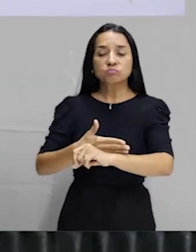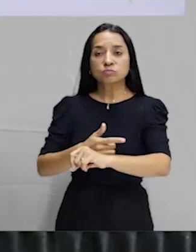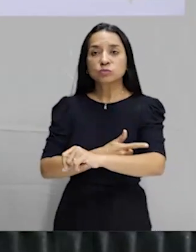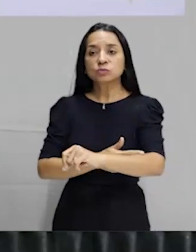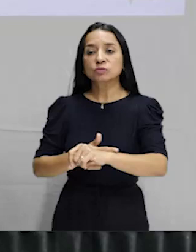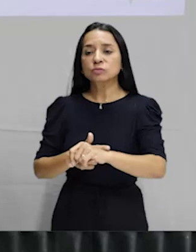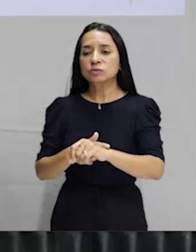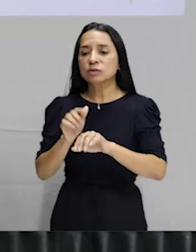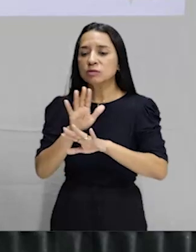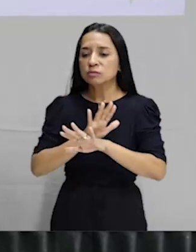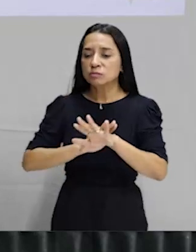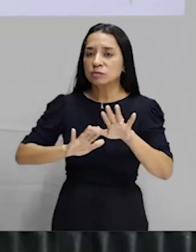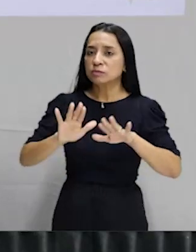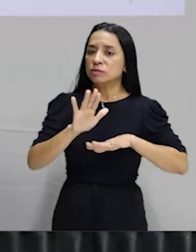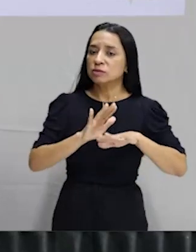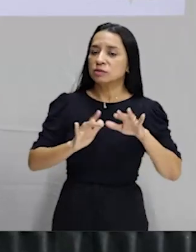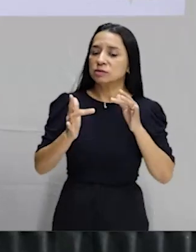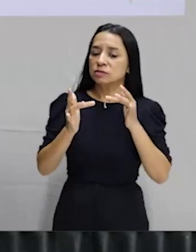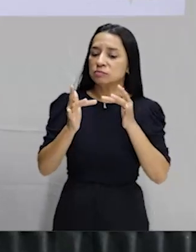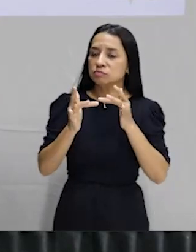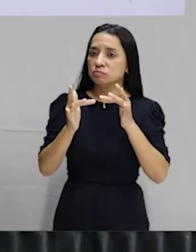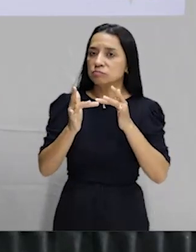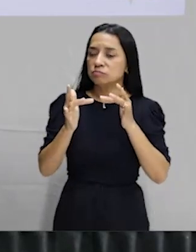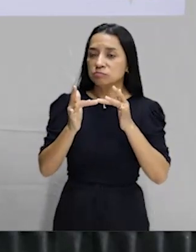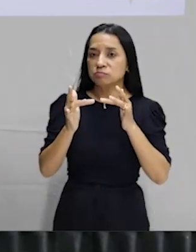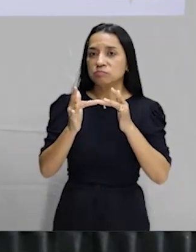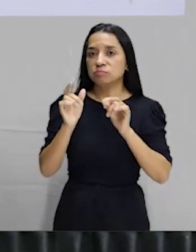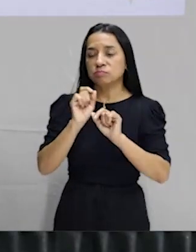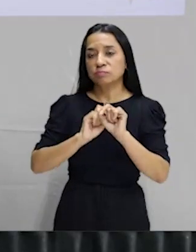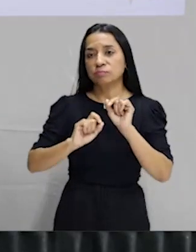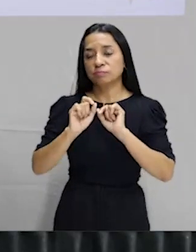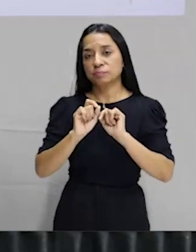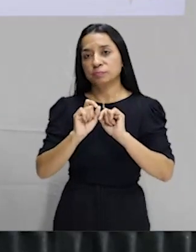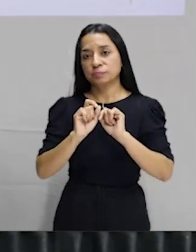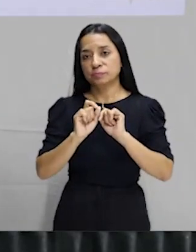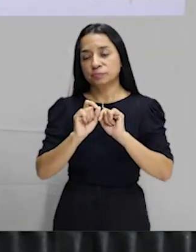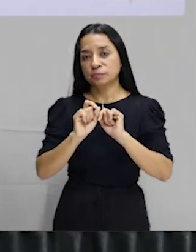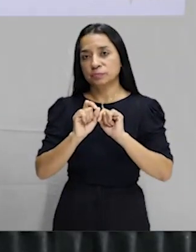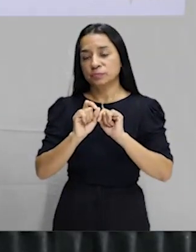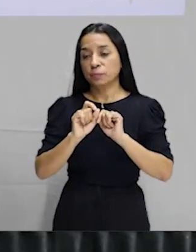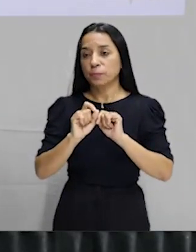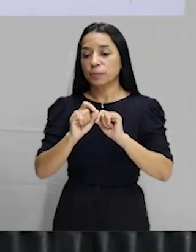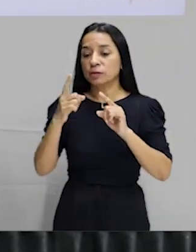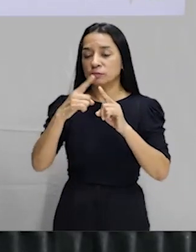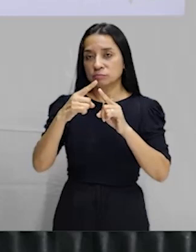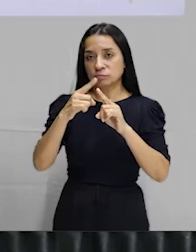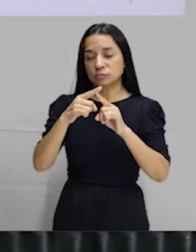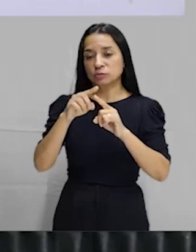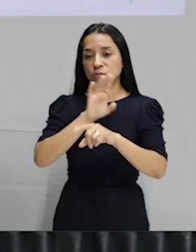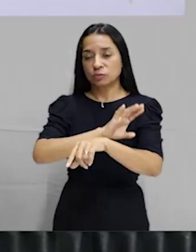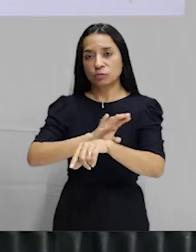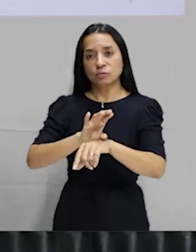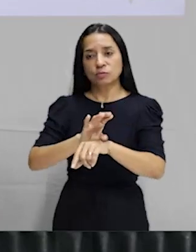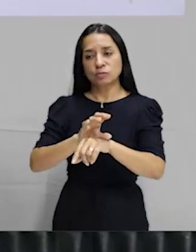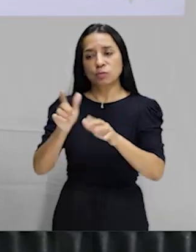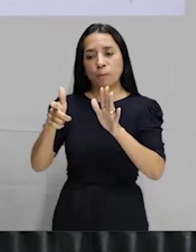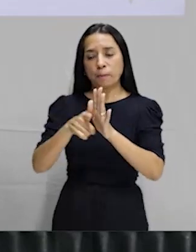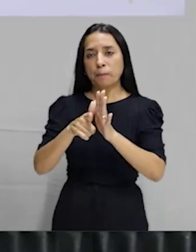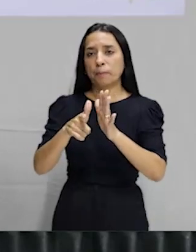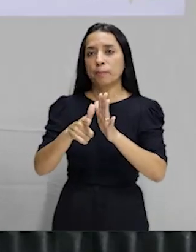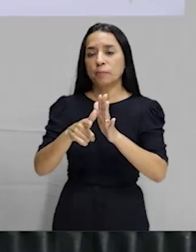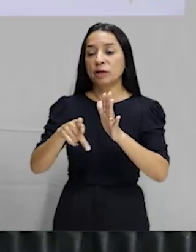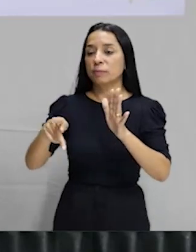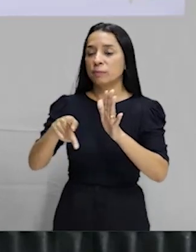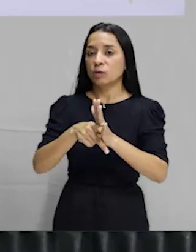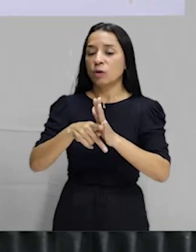se ambientizando ao estilo de questão de concurso, especificamente falando do Enem, mas não apenas, tá?